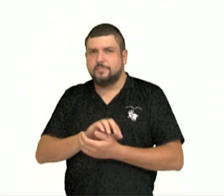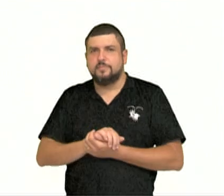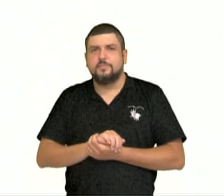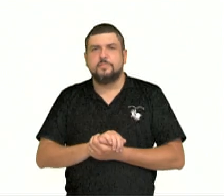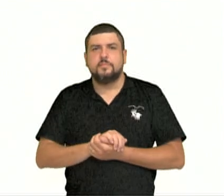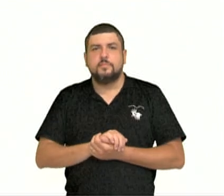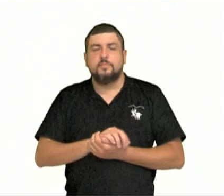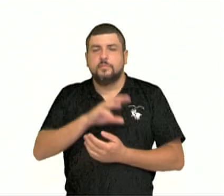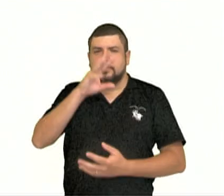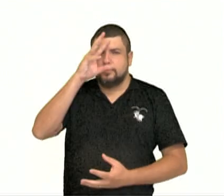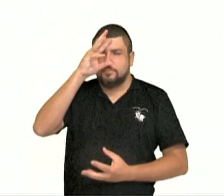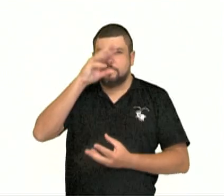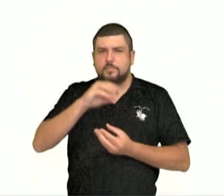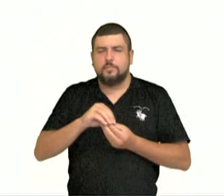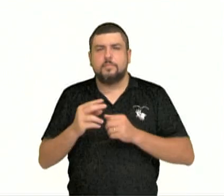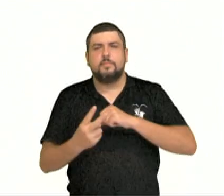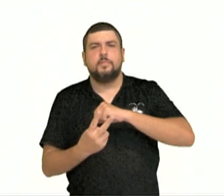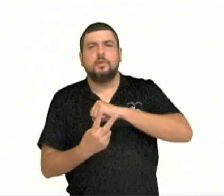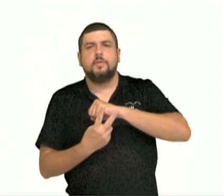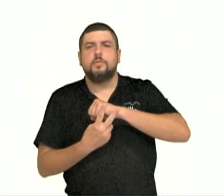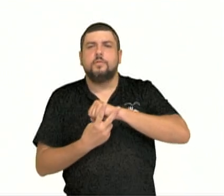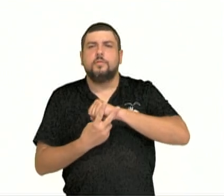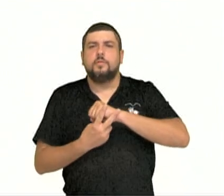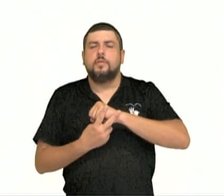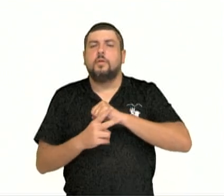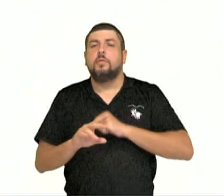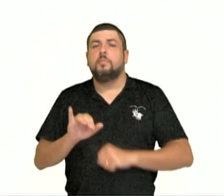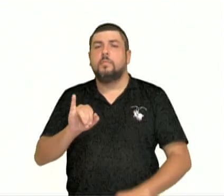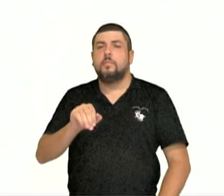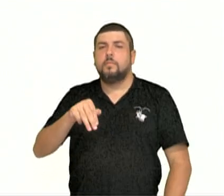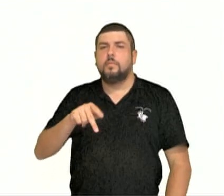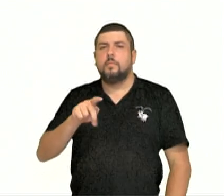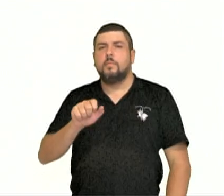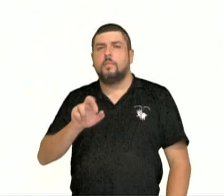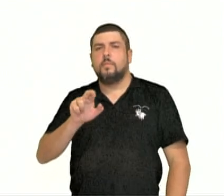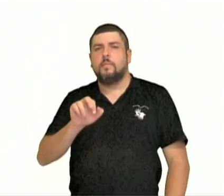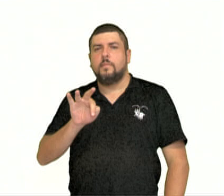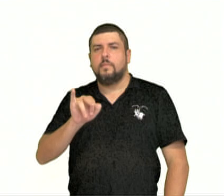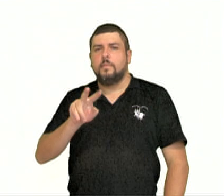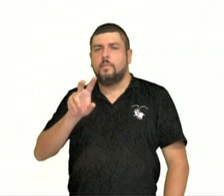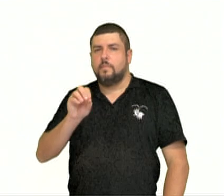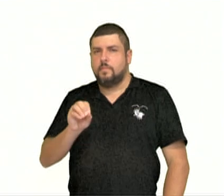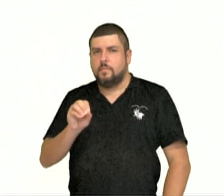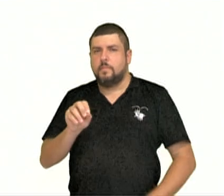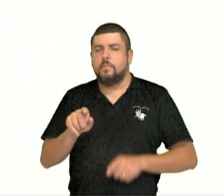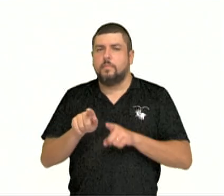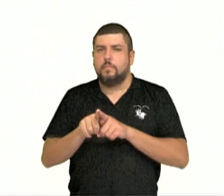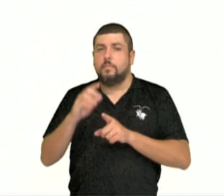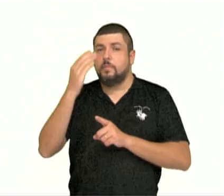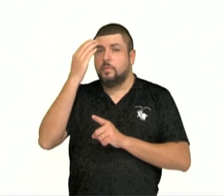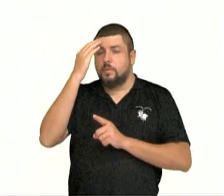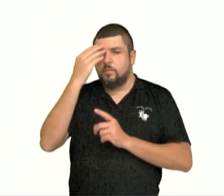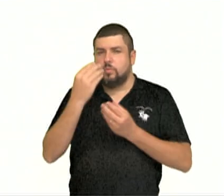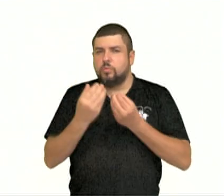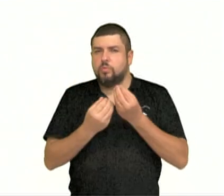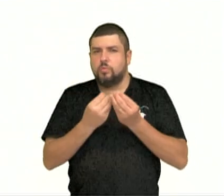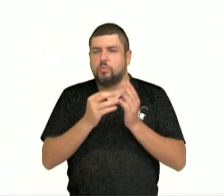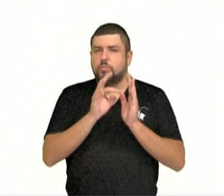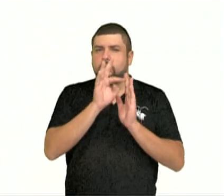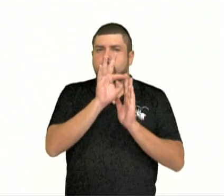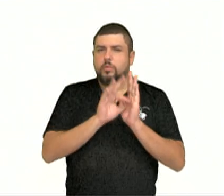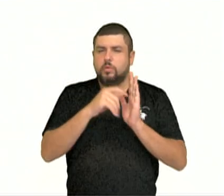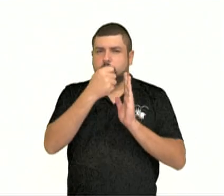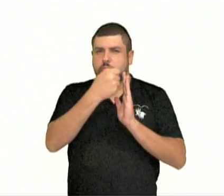emprego do imperativo negativo e suas funções dentro do texto. Apropriar-se do conhecimento